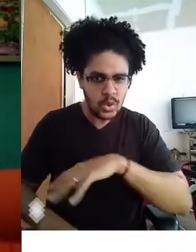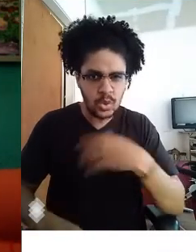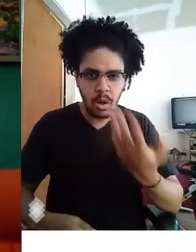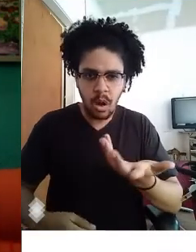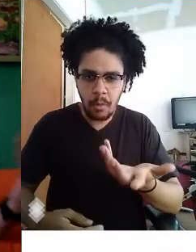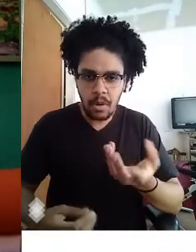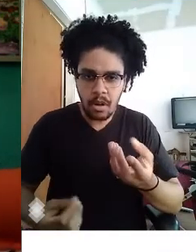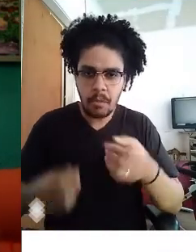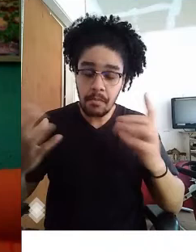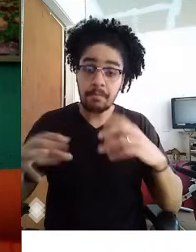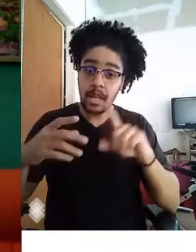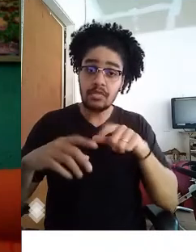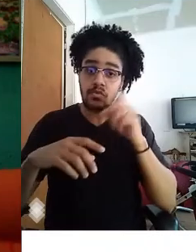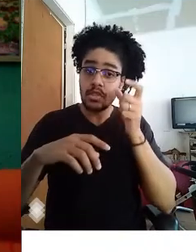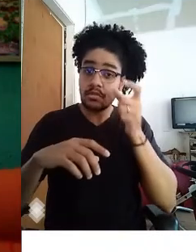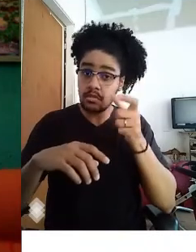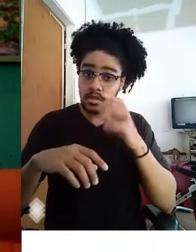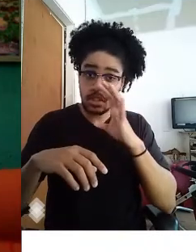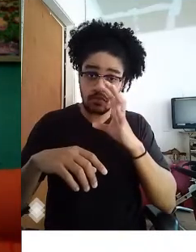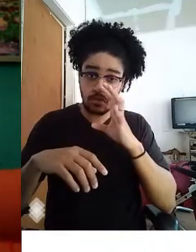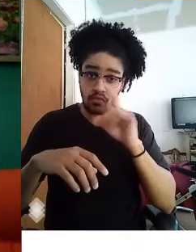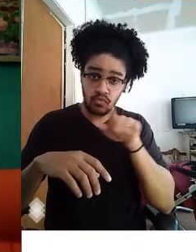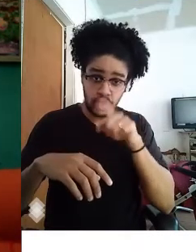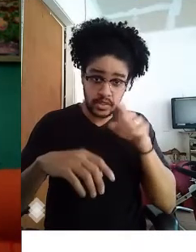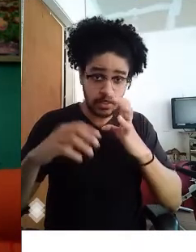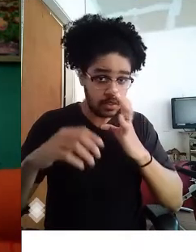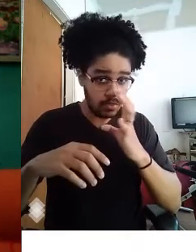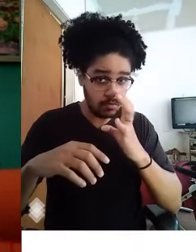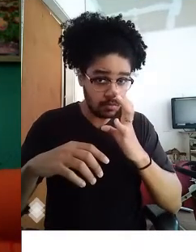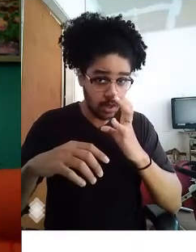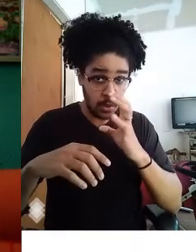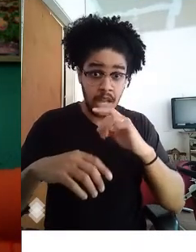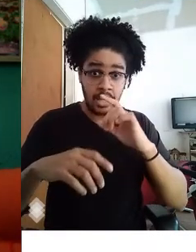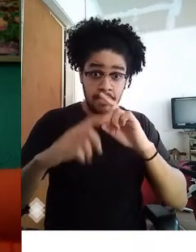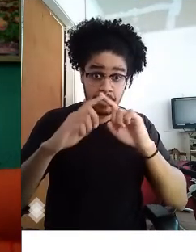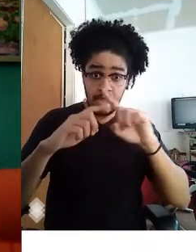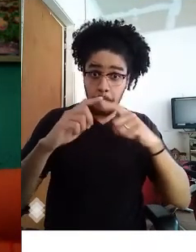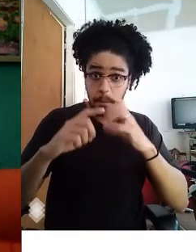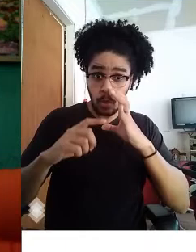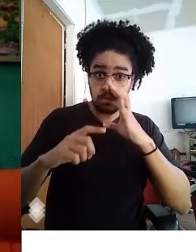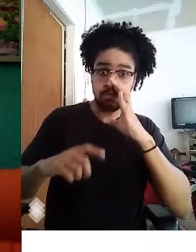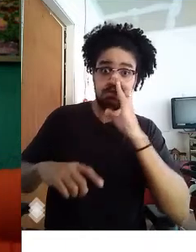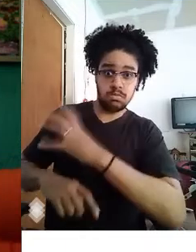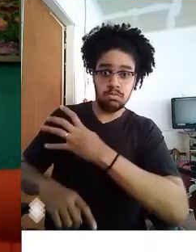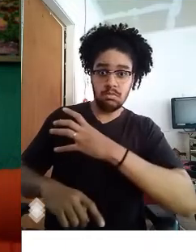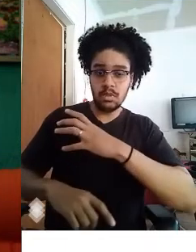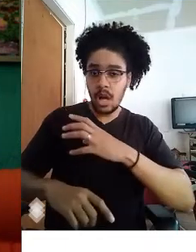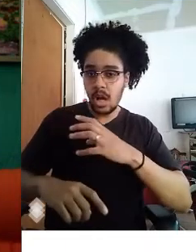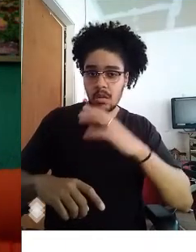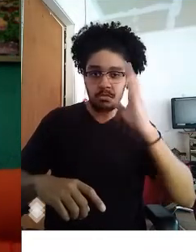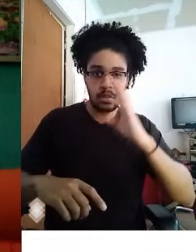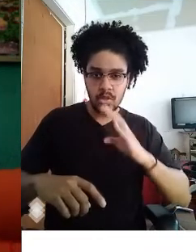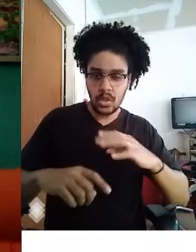insanidades ditas à representação chinesa. Ora, o que é mais interessante para vocês perceberem é que